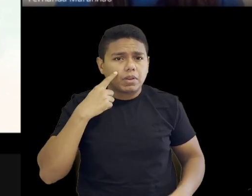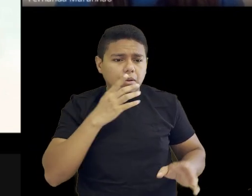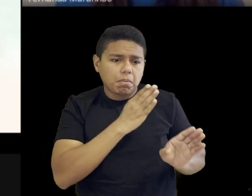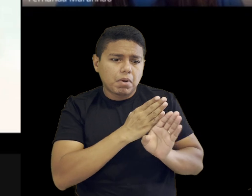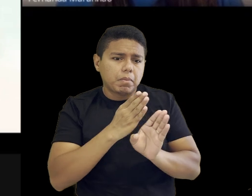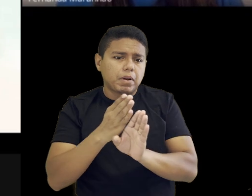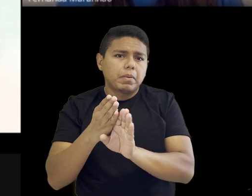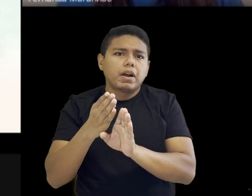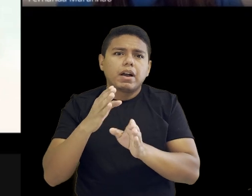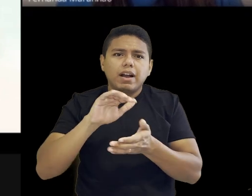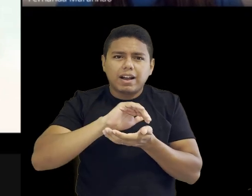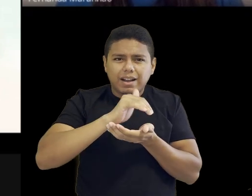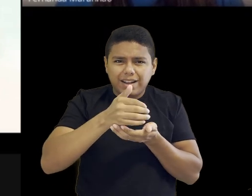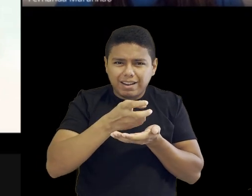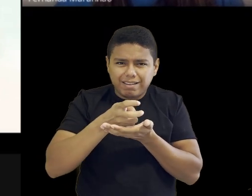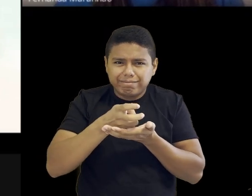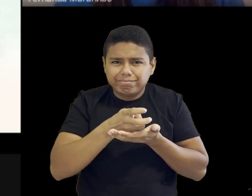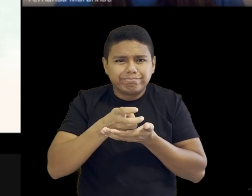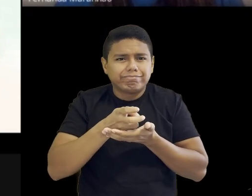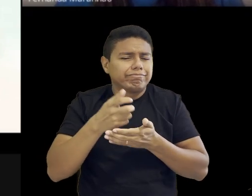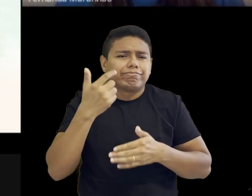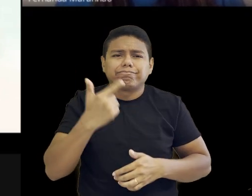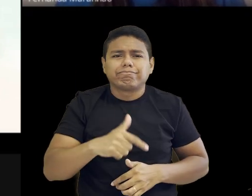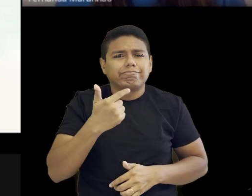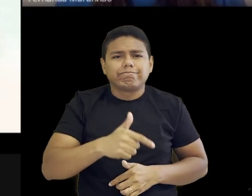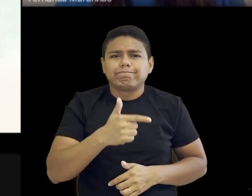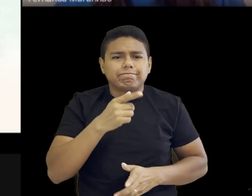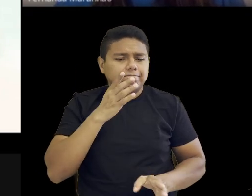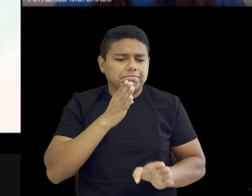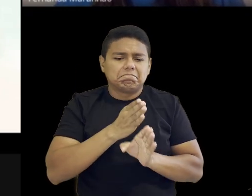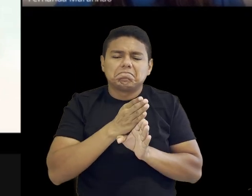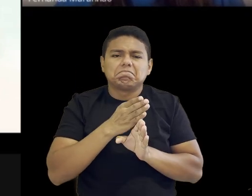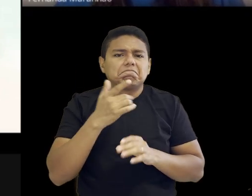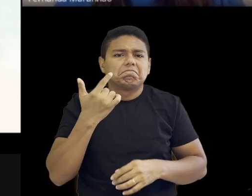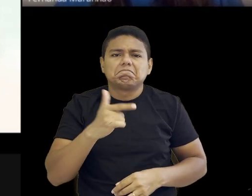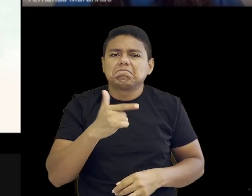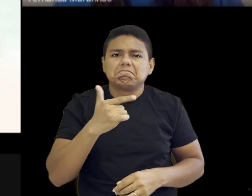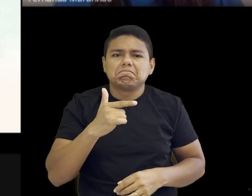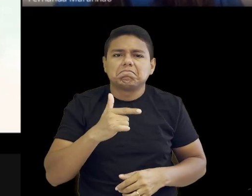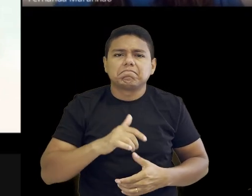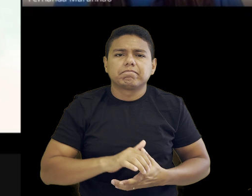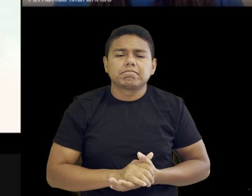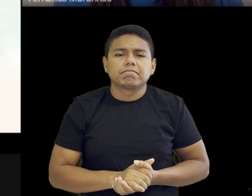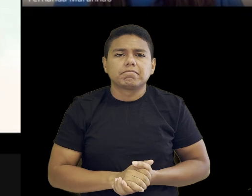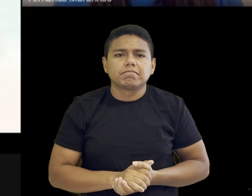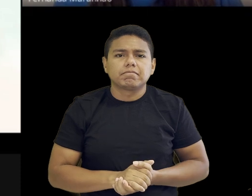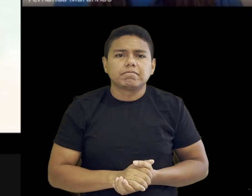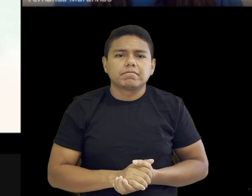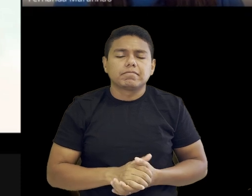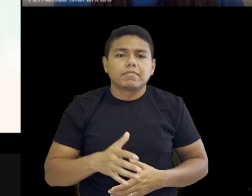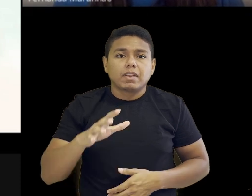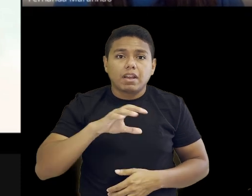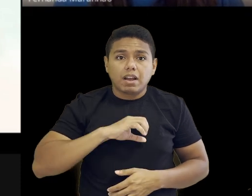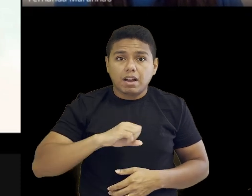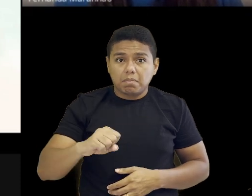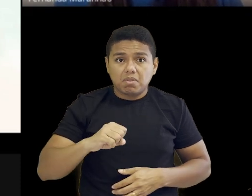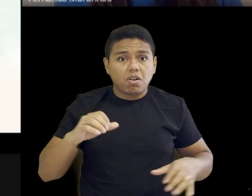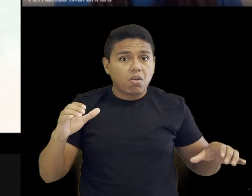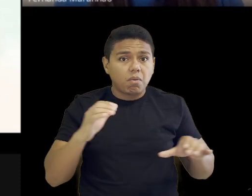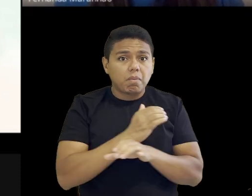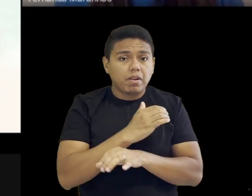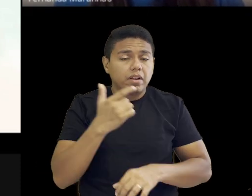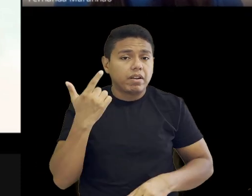ultrassonografia, não é visualizado o saco gestacional e material ovular no interior da cavidade endometrial.